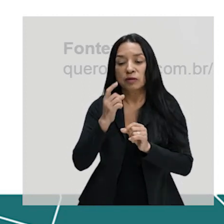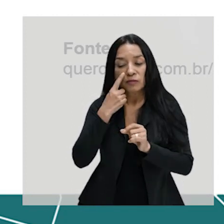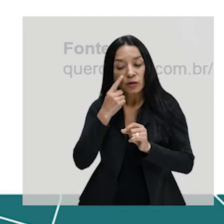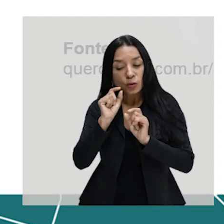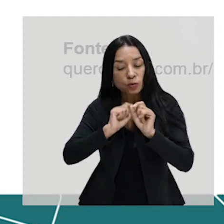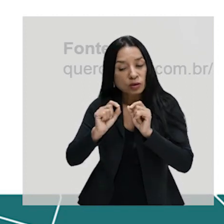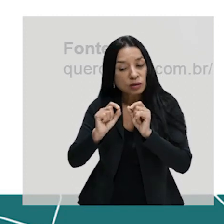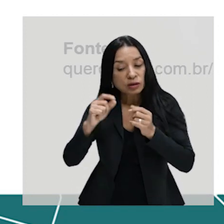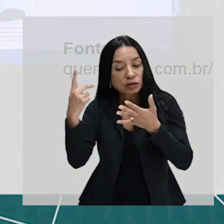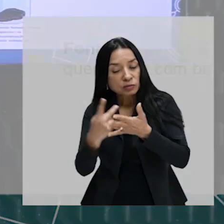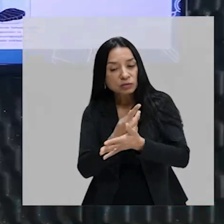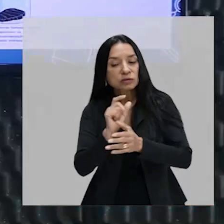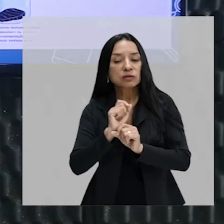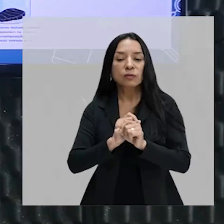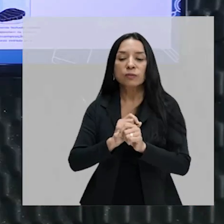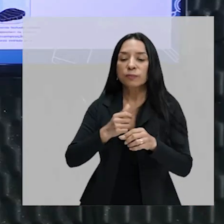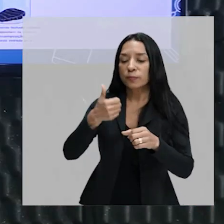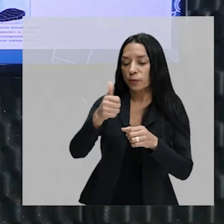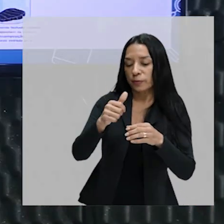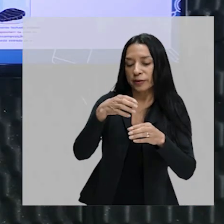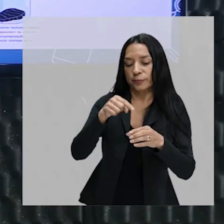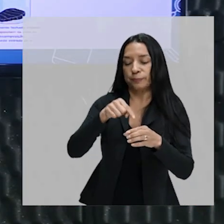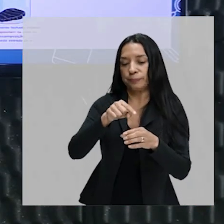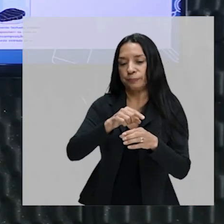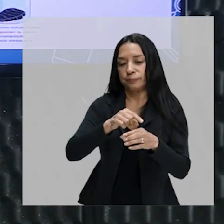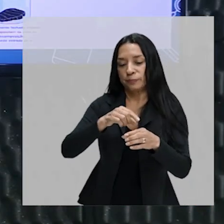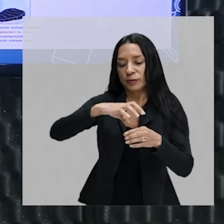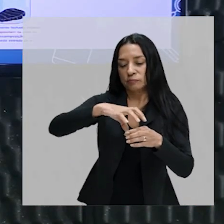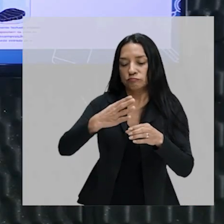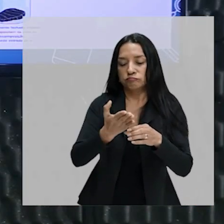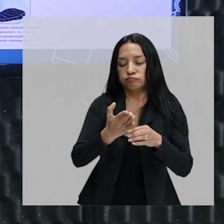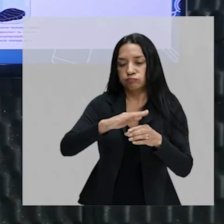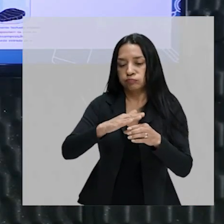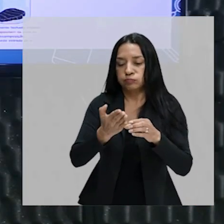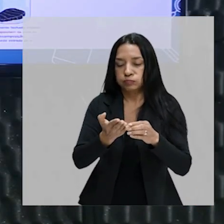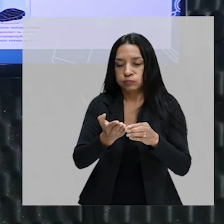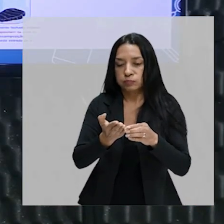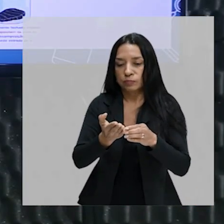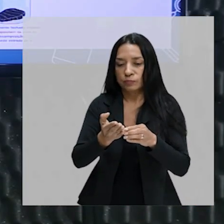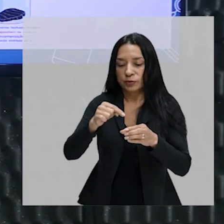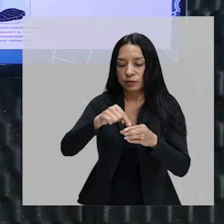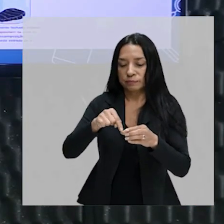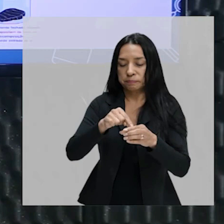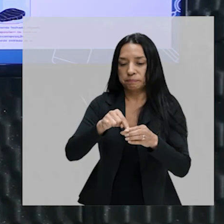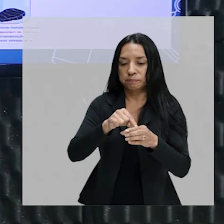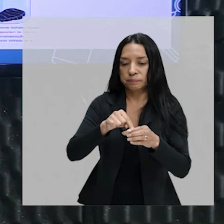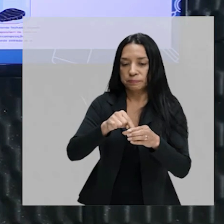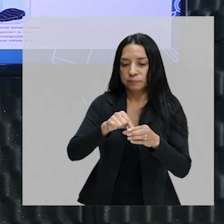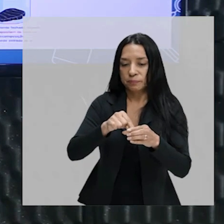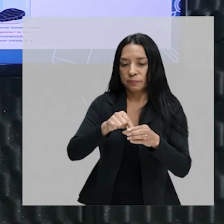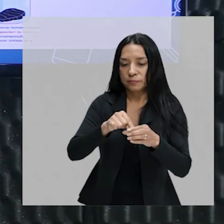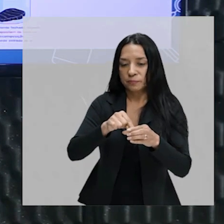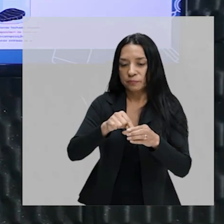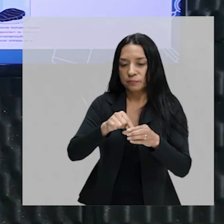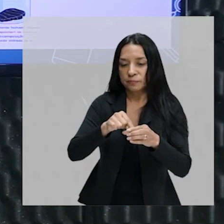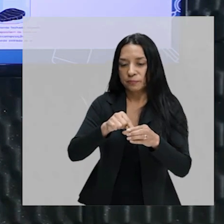em cada um desses frascos nesse primeiro aqui que ele deixou aberto tá o frasco aberto permite que as